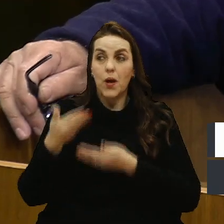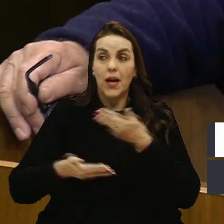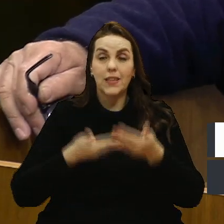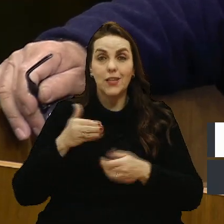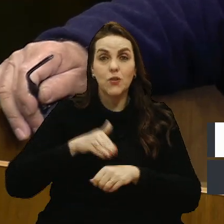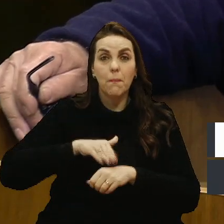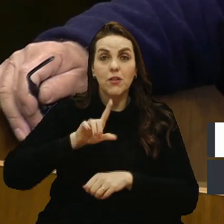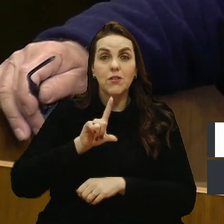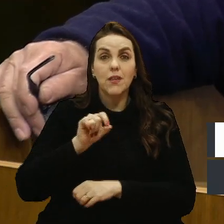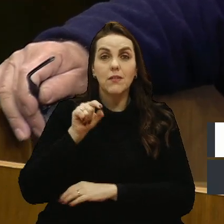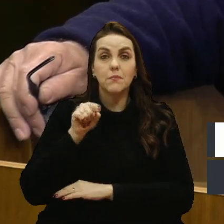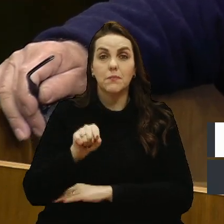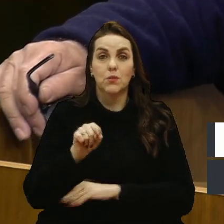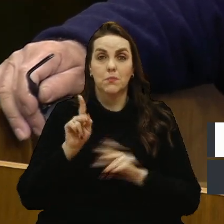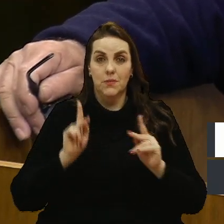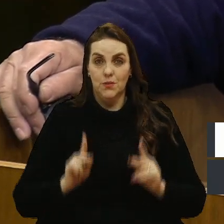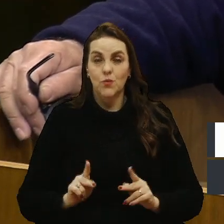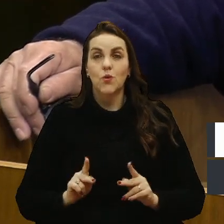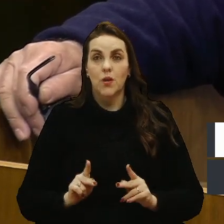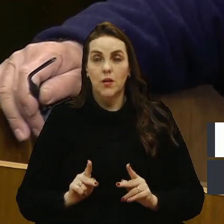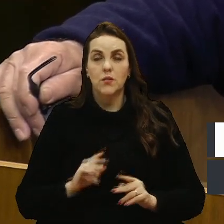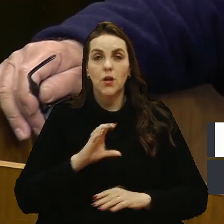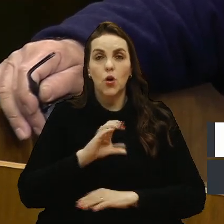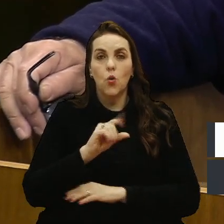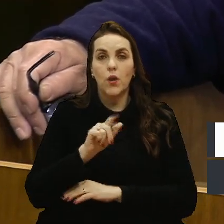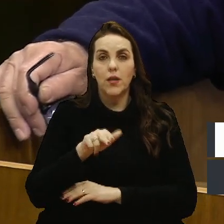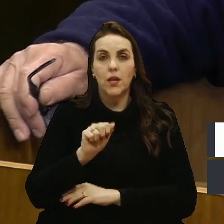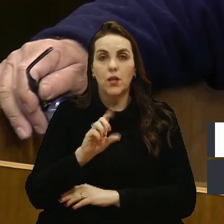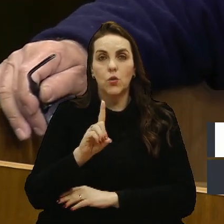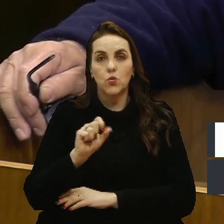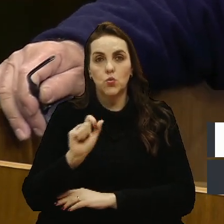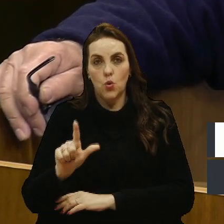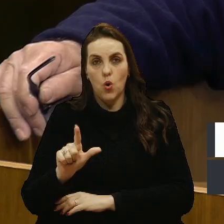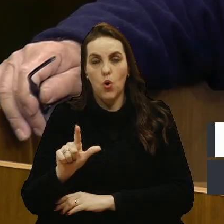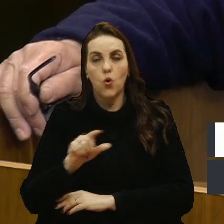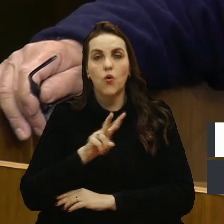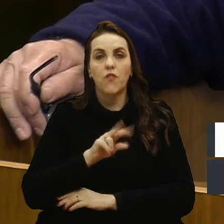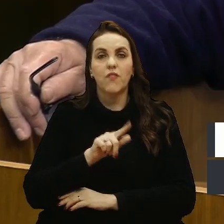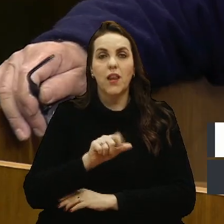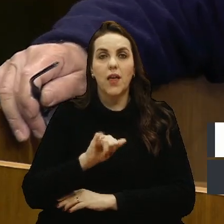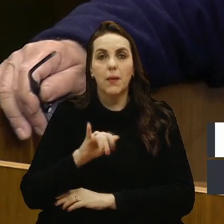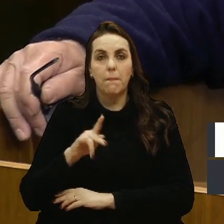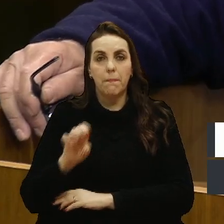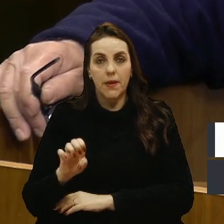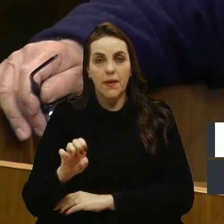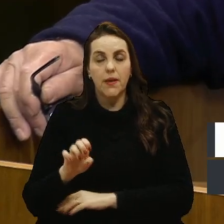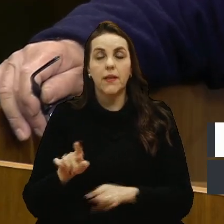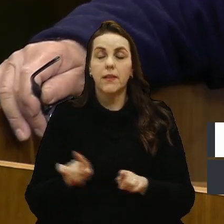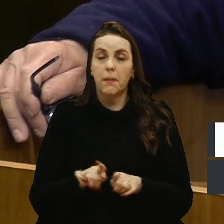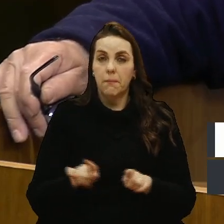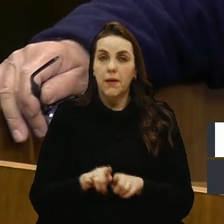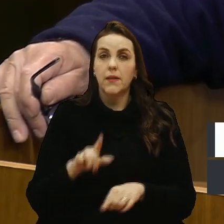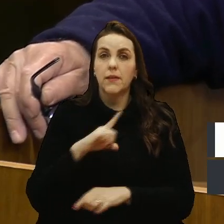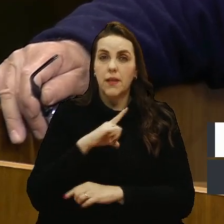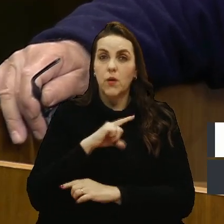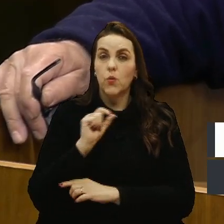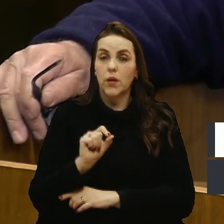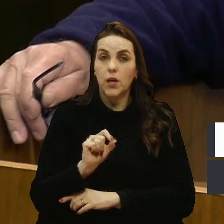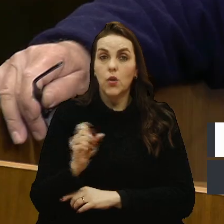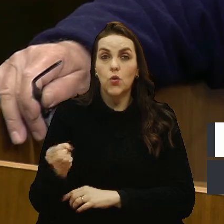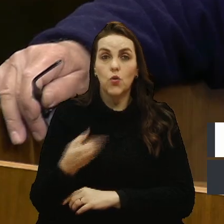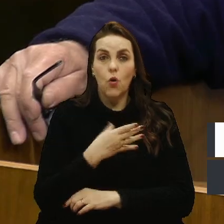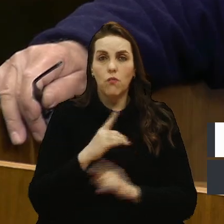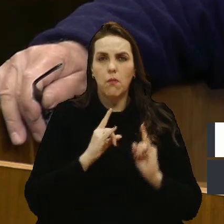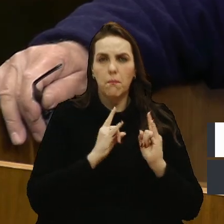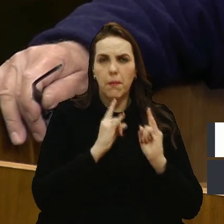mil pessoas, Colina do Sol, o próprio Vila IP, que tem um novo condomínio com